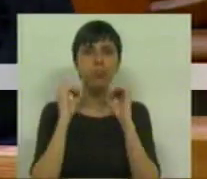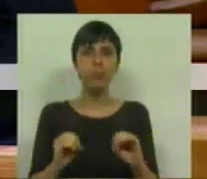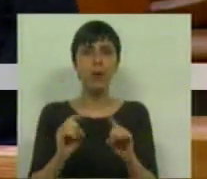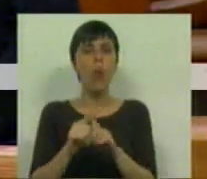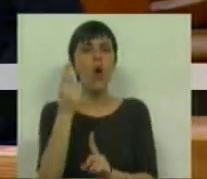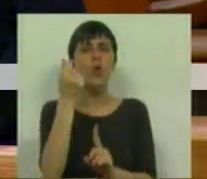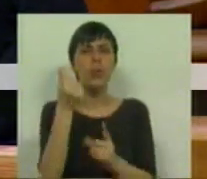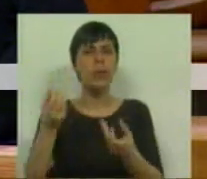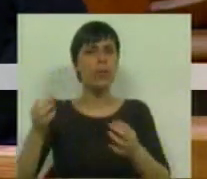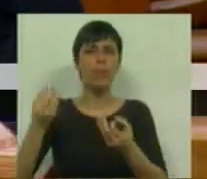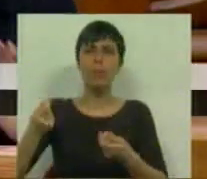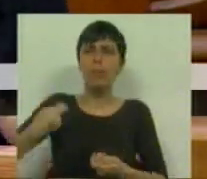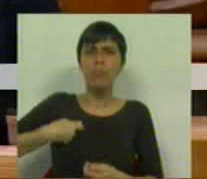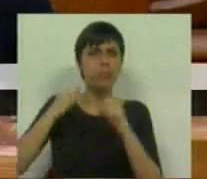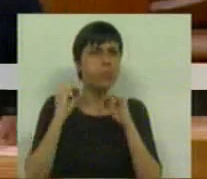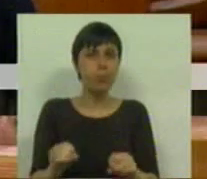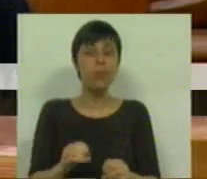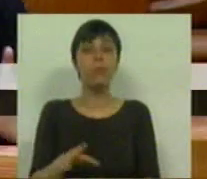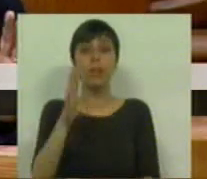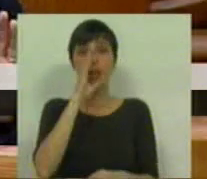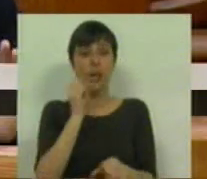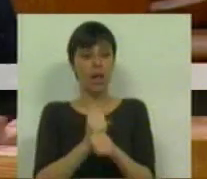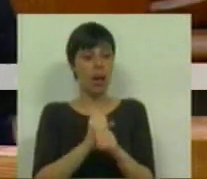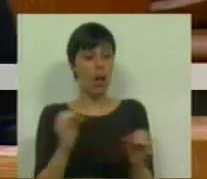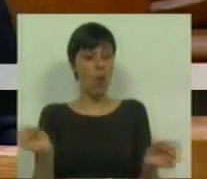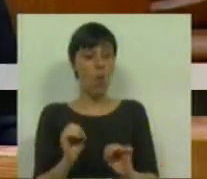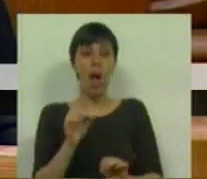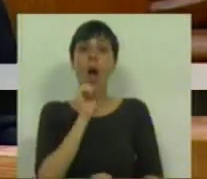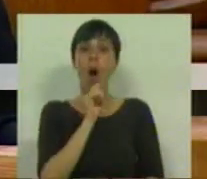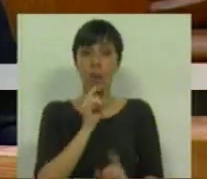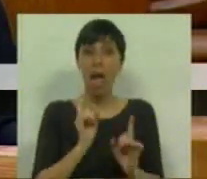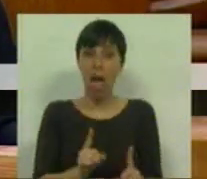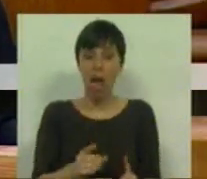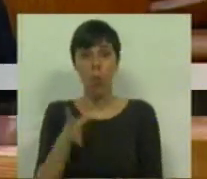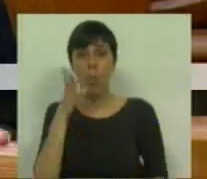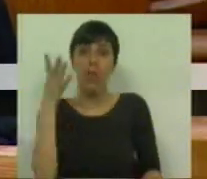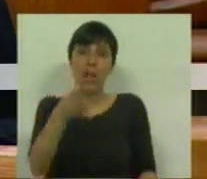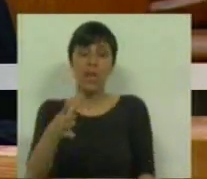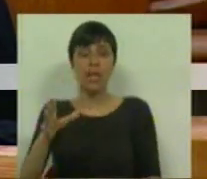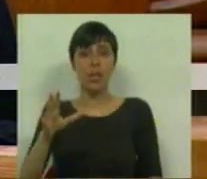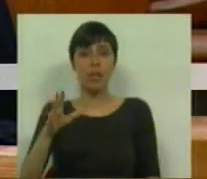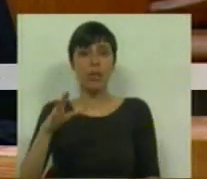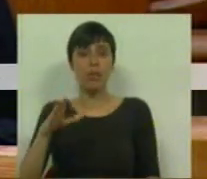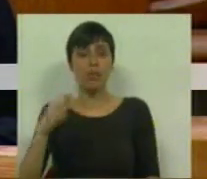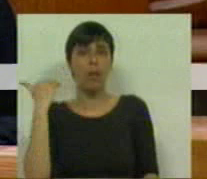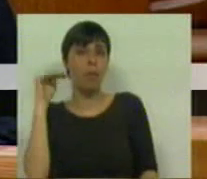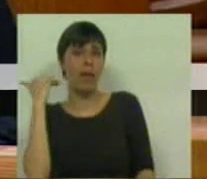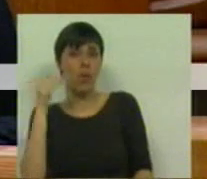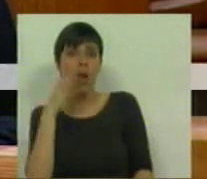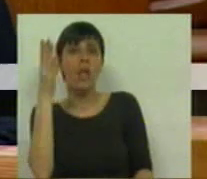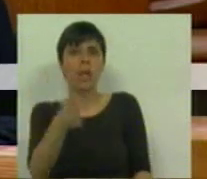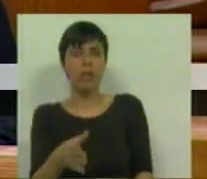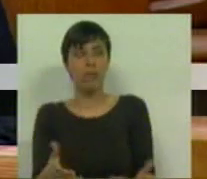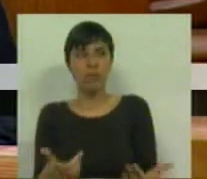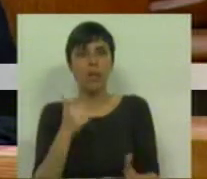qualquer tipo de subsídio. E se ficar sem trabalho é uma oportunidade, como garante Pedro Passos Coelho, ninguém